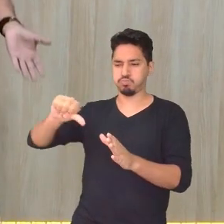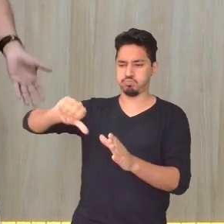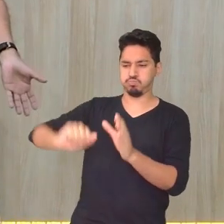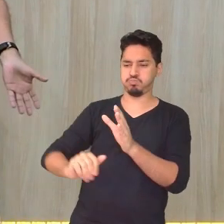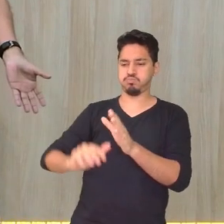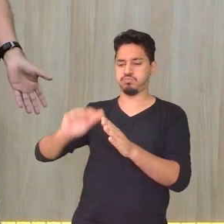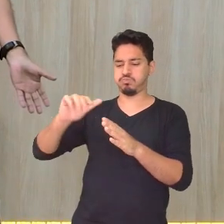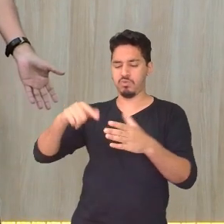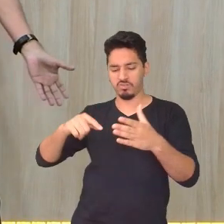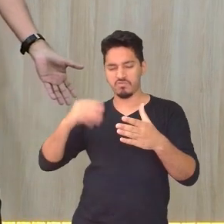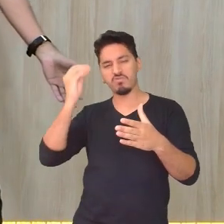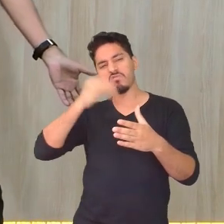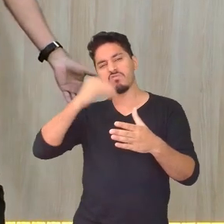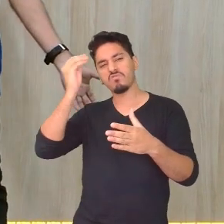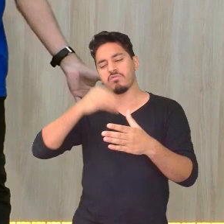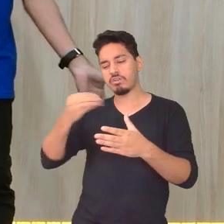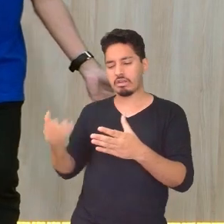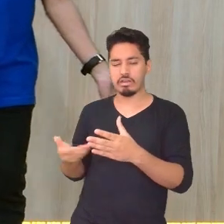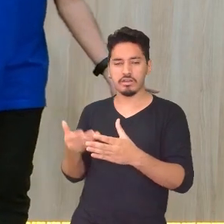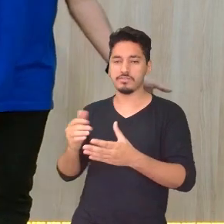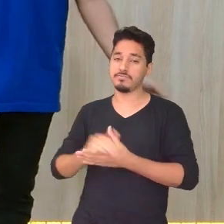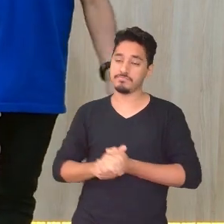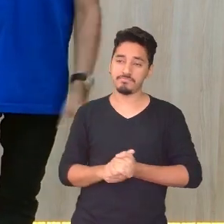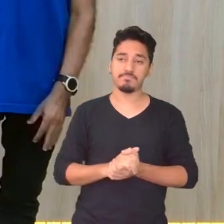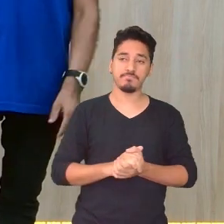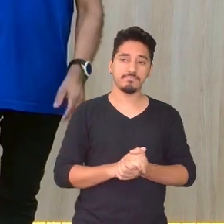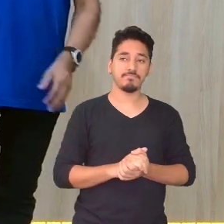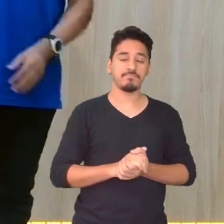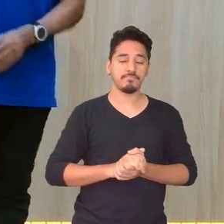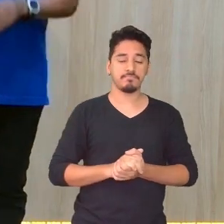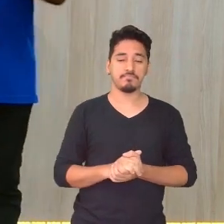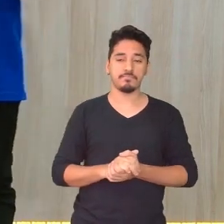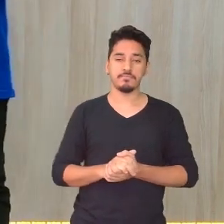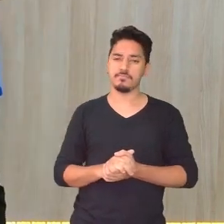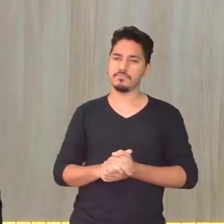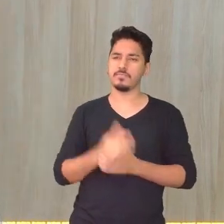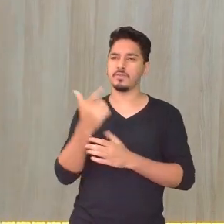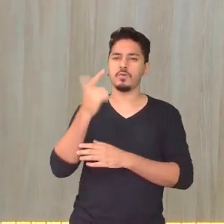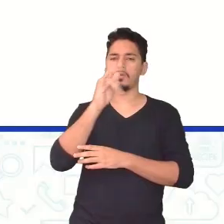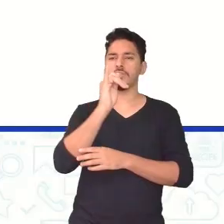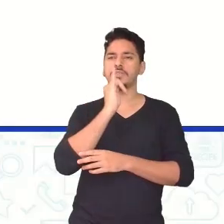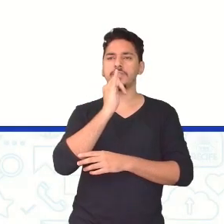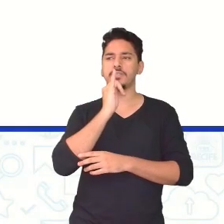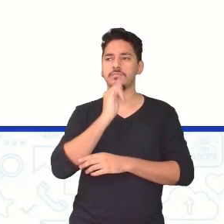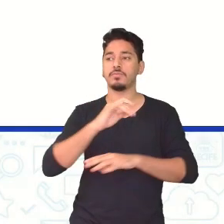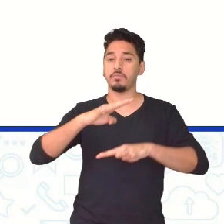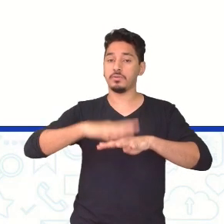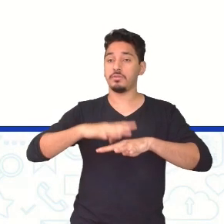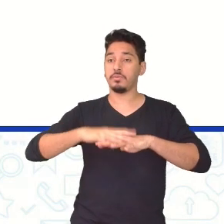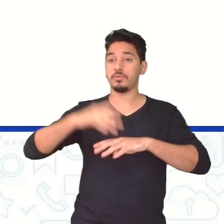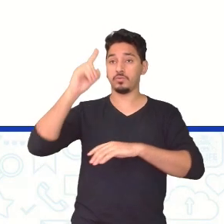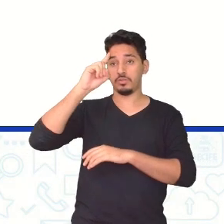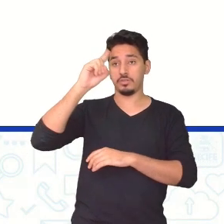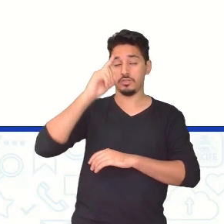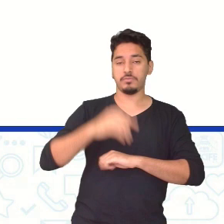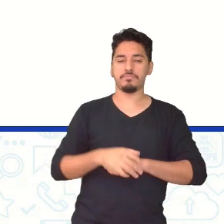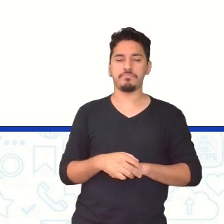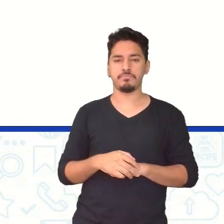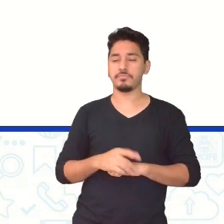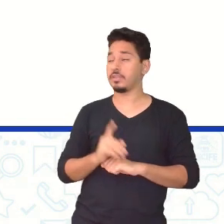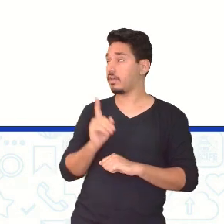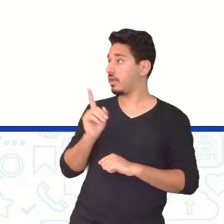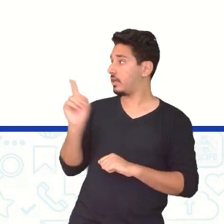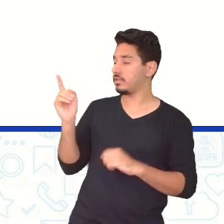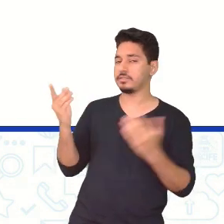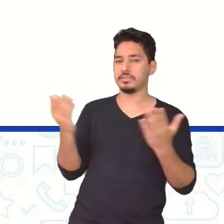fica fraco. E aí dá bronca pra gente, né? Pois é. Mas vamos lá para outro exemplo. Olha, a matemática no dia a dia. Ó, outro exemplo. Essa